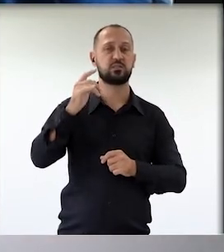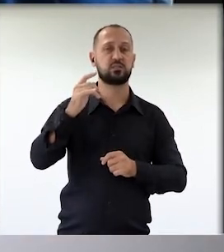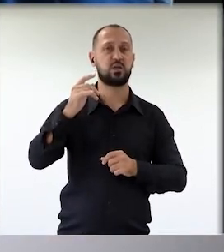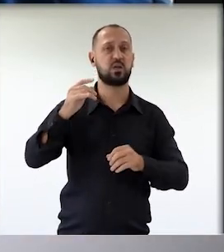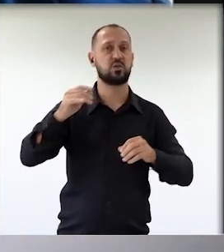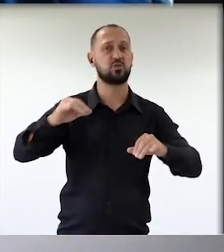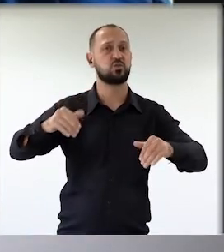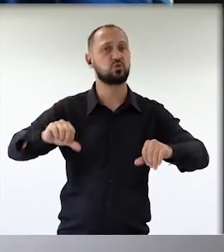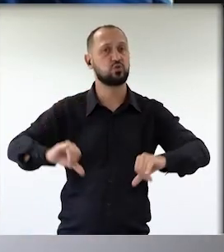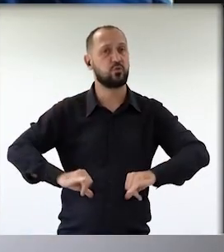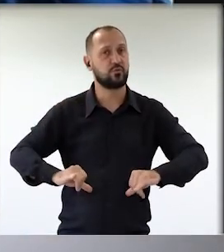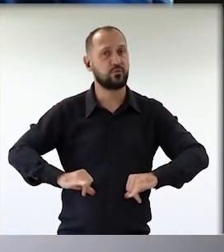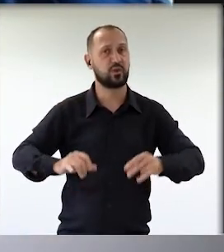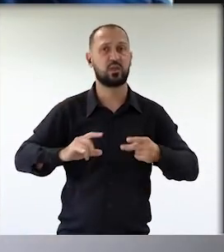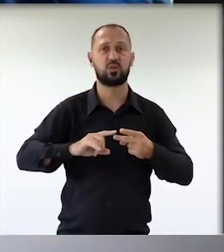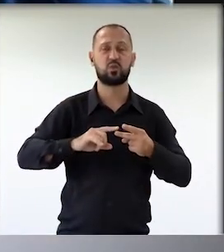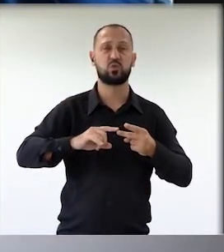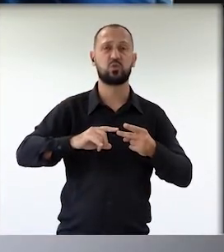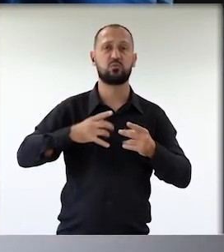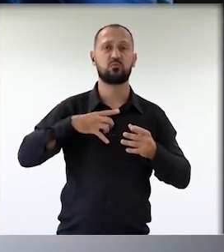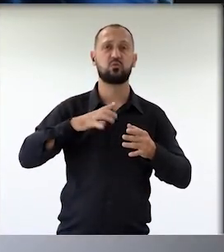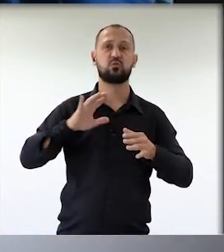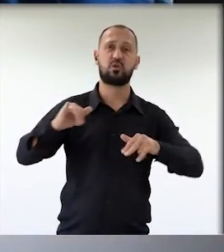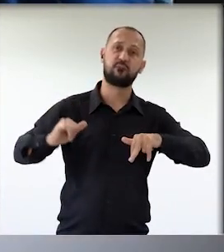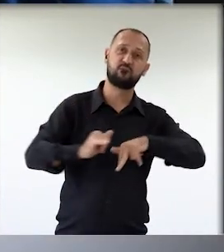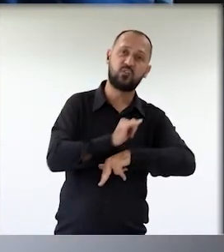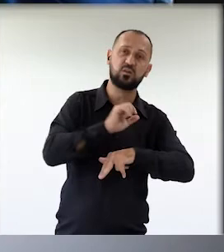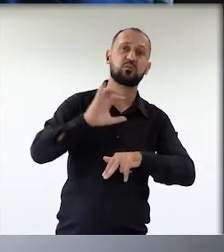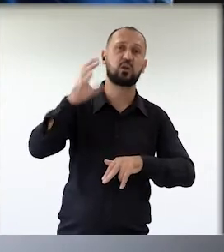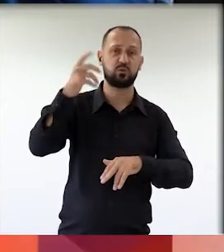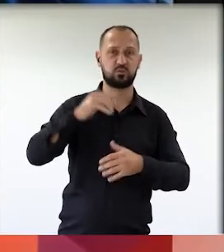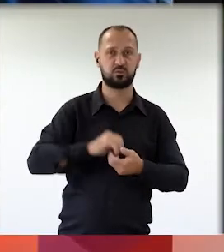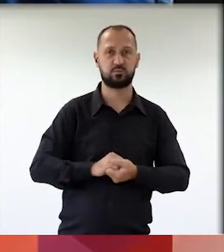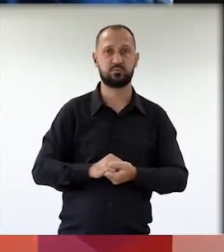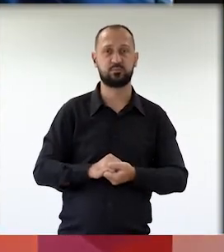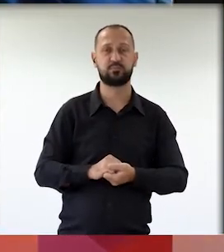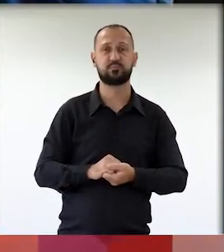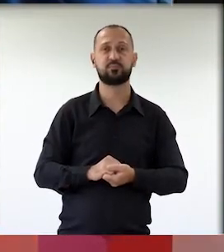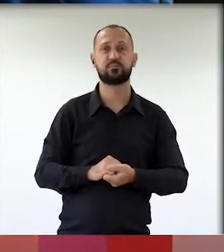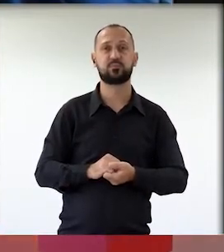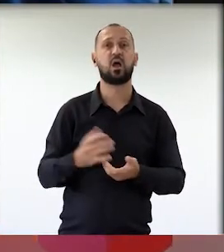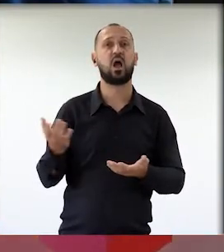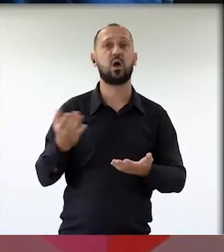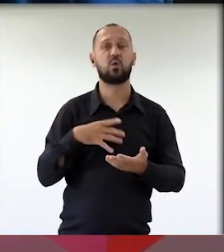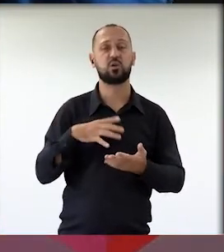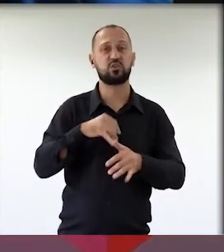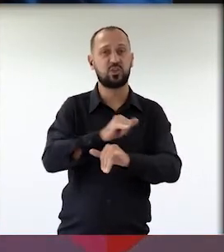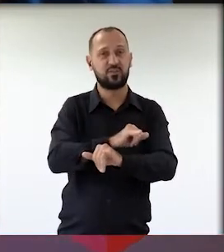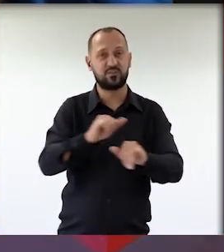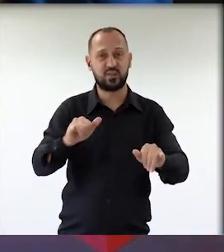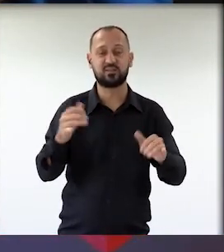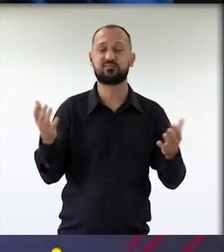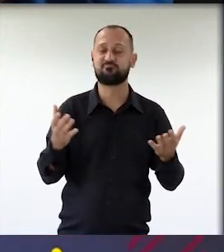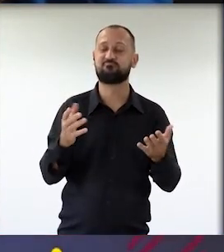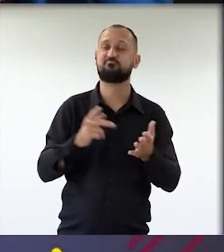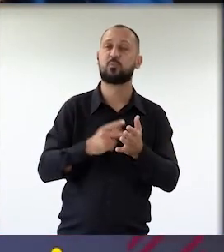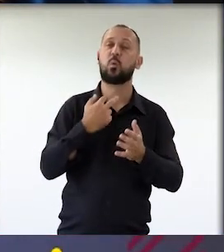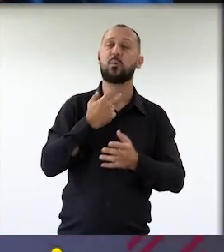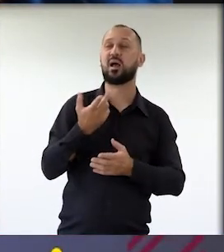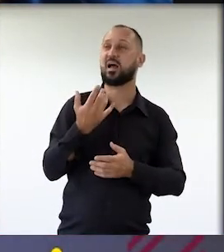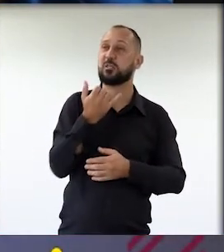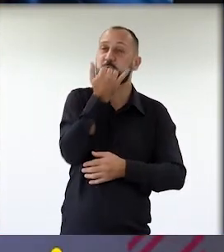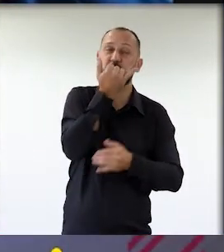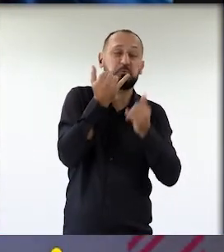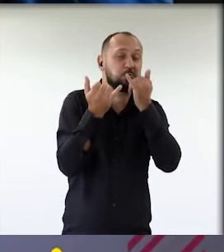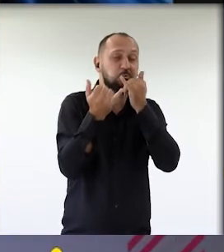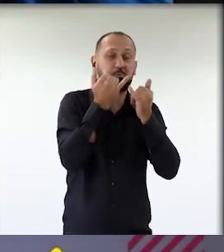crianças sofrerem e vendo crianças sendo vítimas aí numa situação já tão difícil para todos nós. E agora nós temos informação, né,